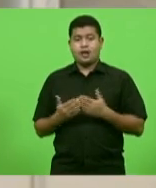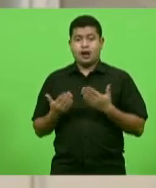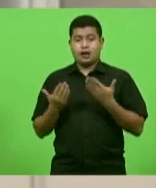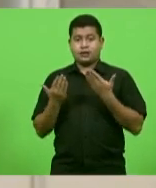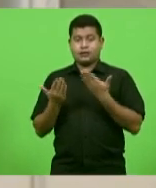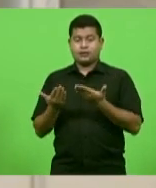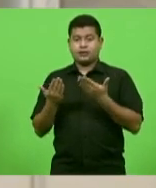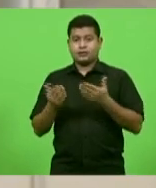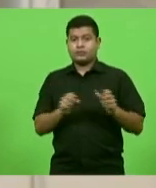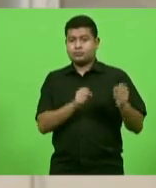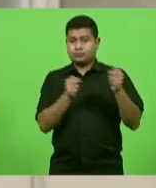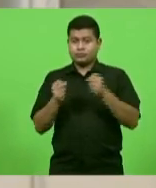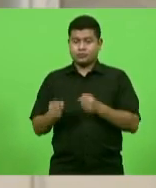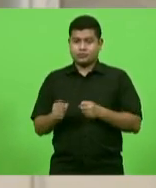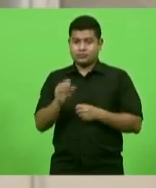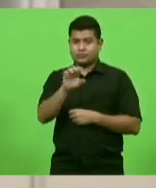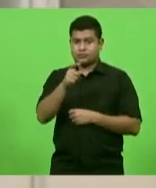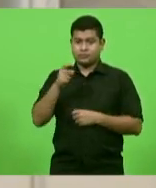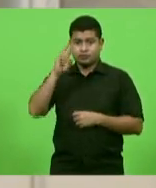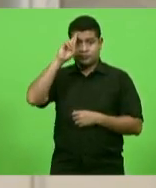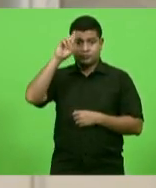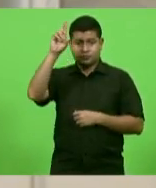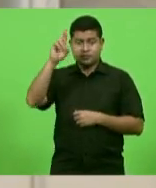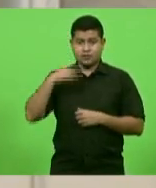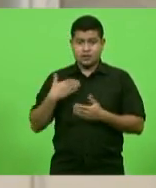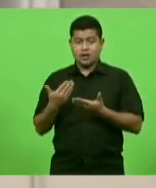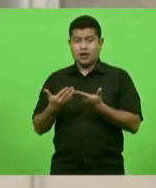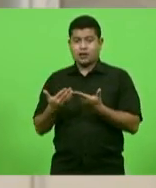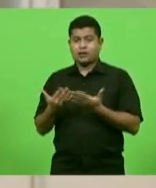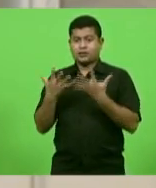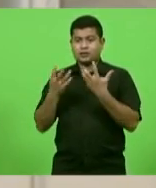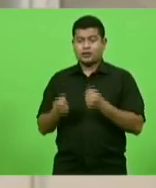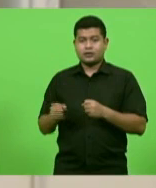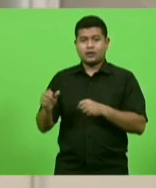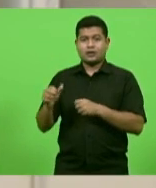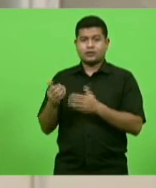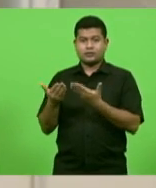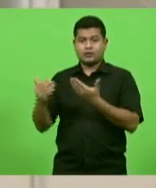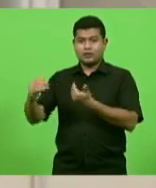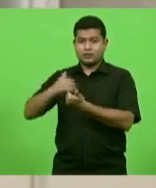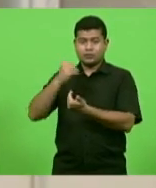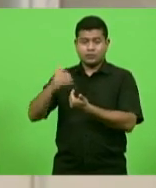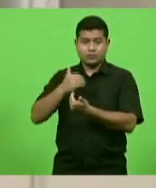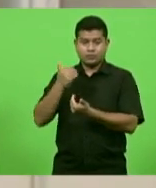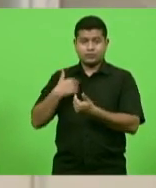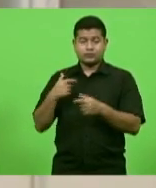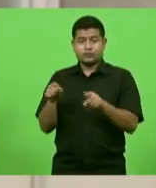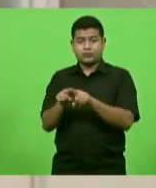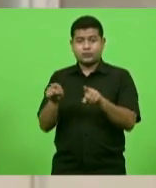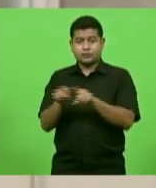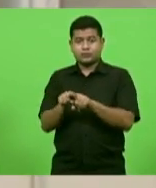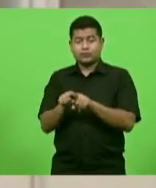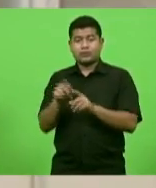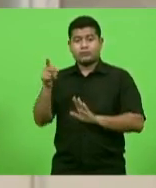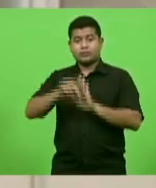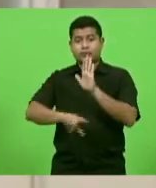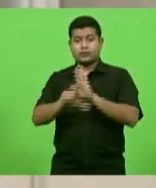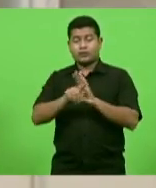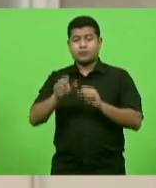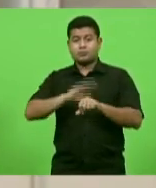do executivo adotasse medidas de consulta do Tribunal de Contas e por projeto de lei de sua